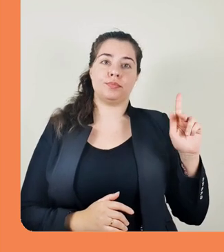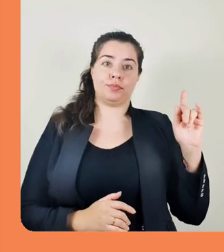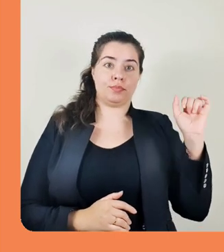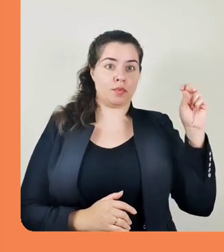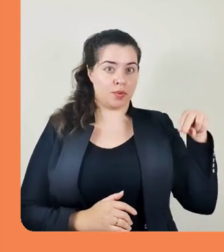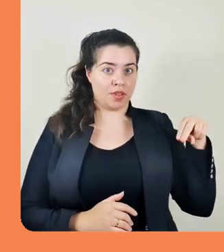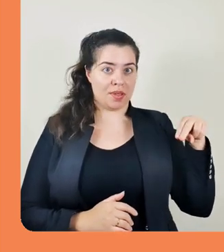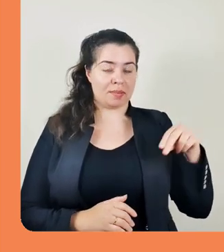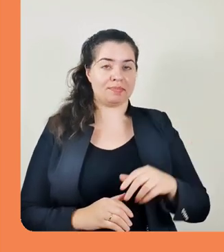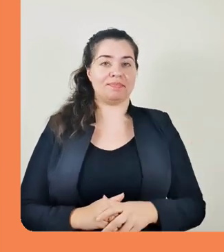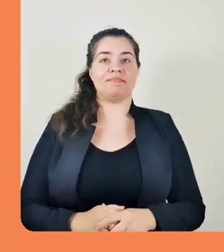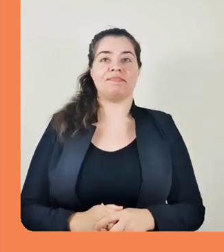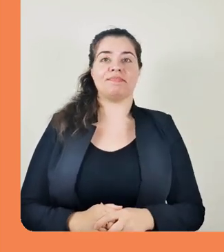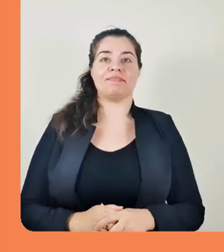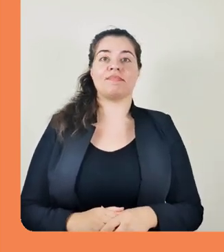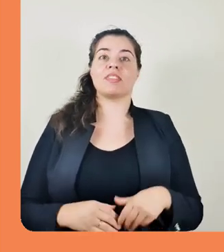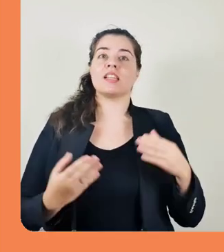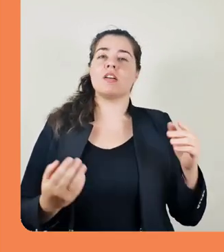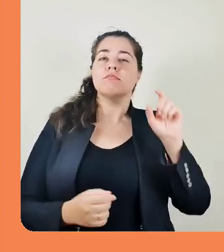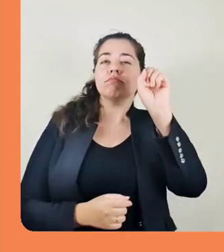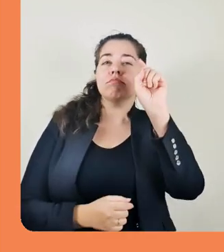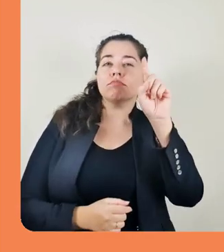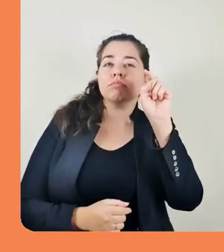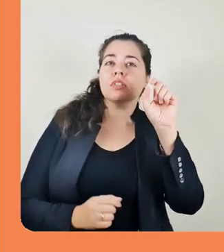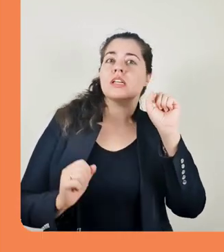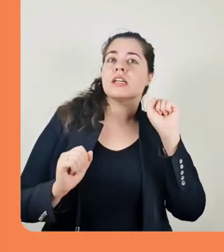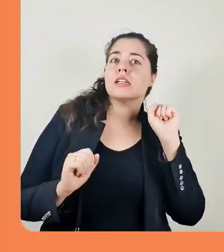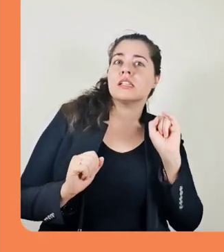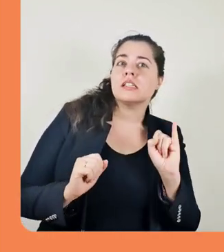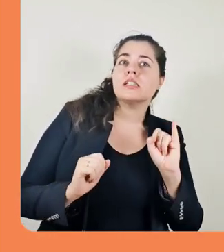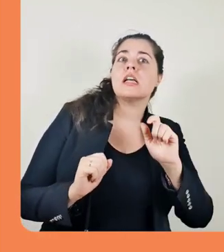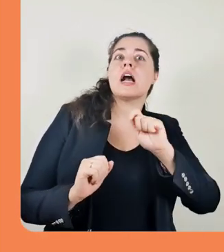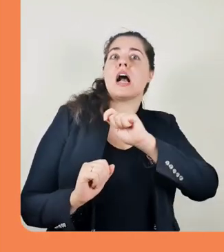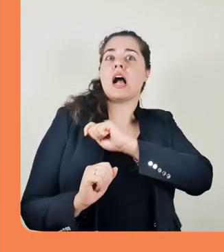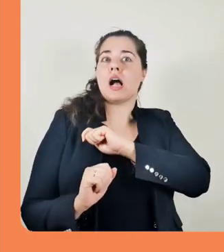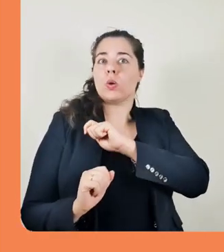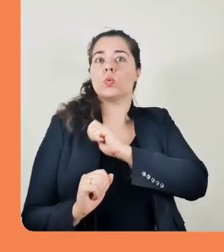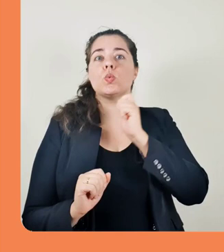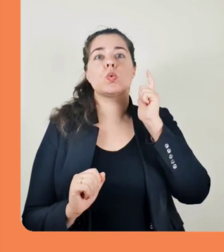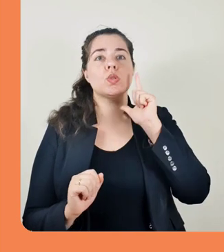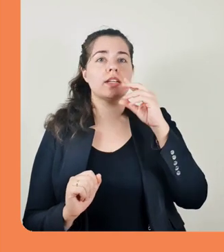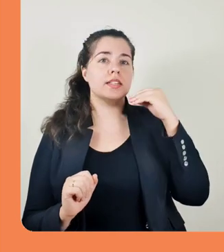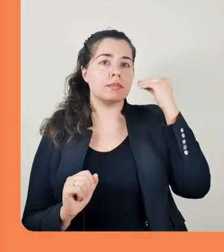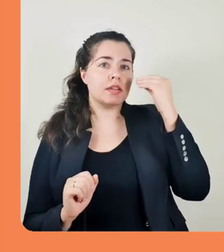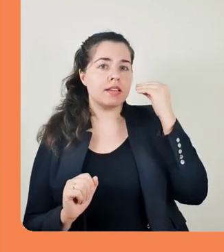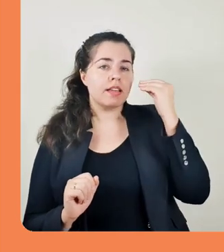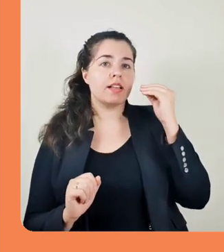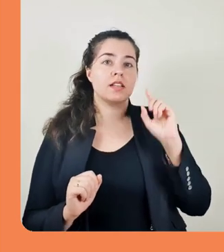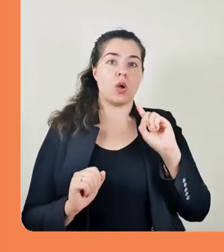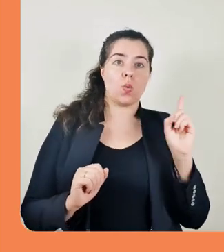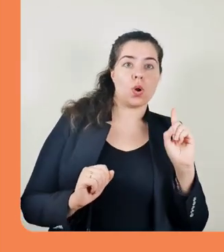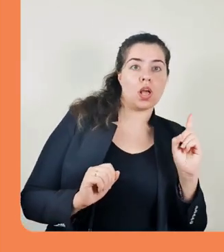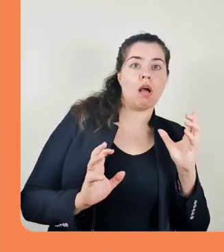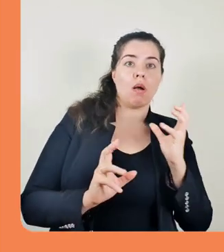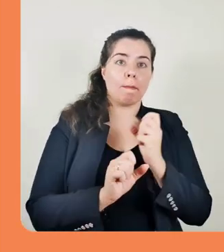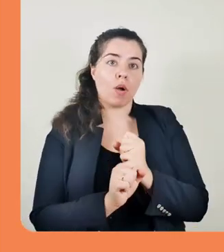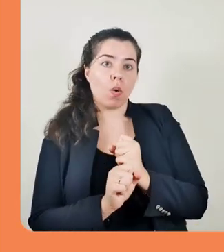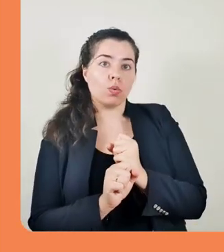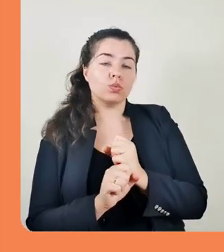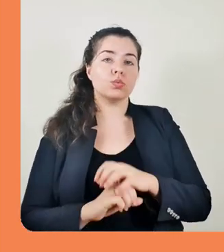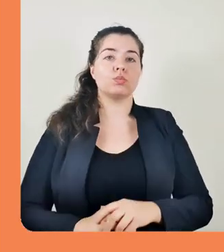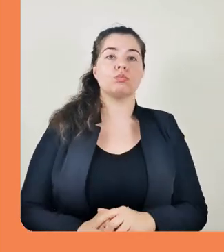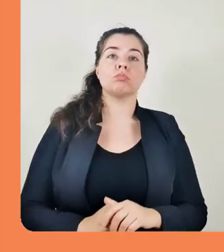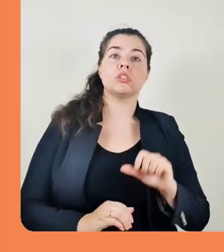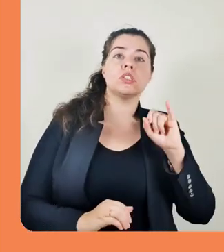e são várias as configurações possíveis a primeira delas é são configurações gerais do Plugin com